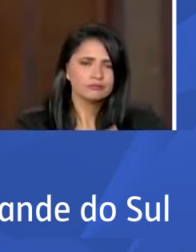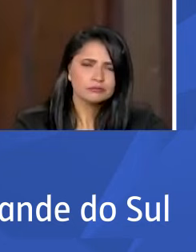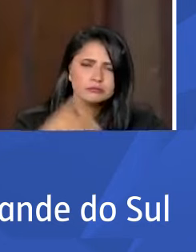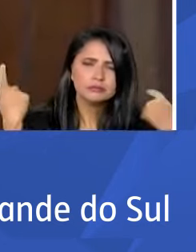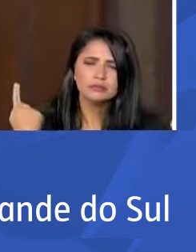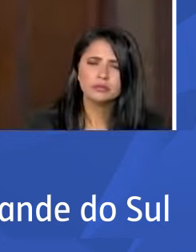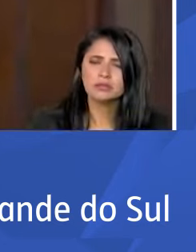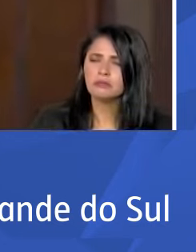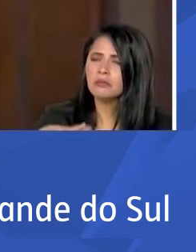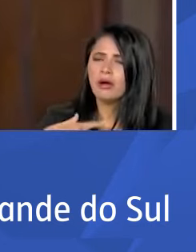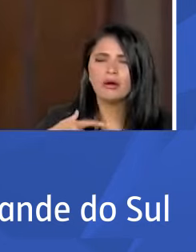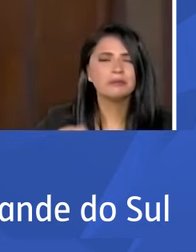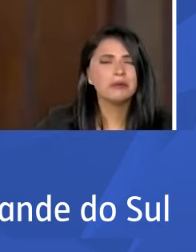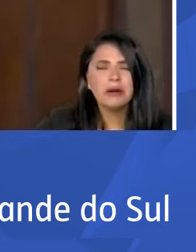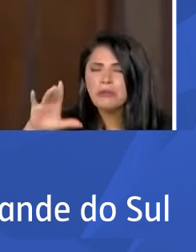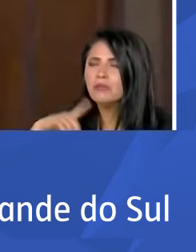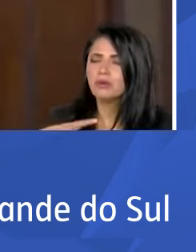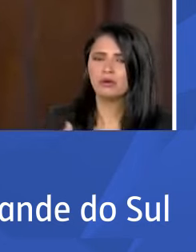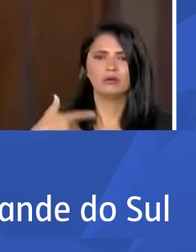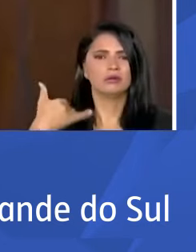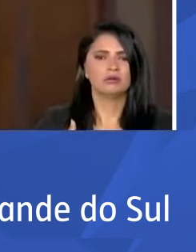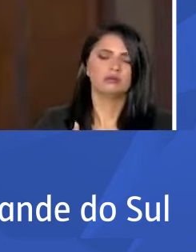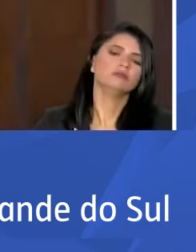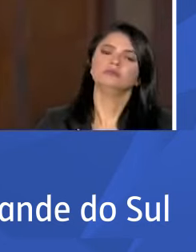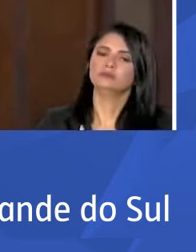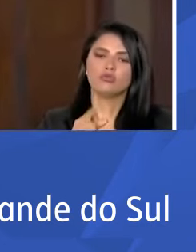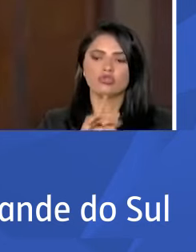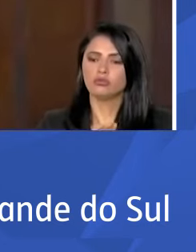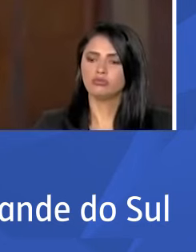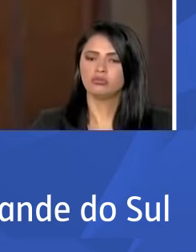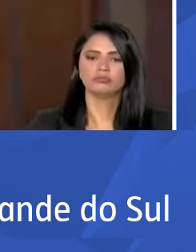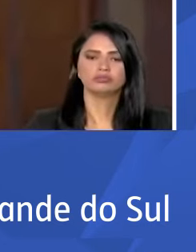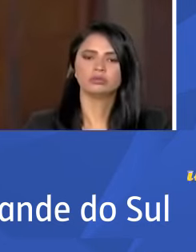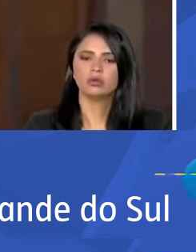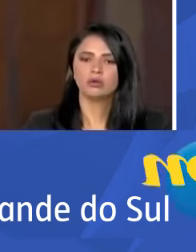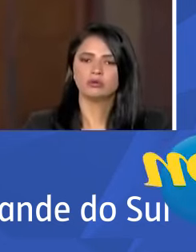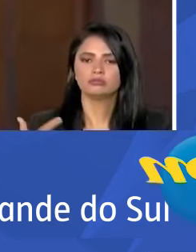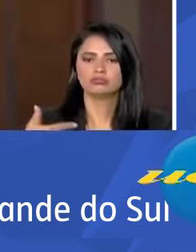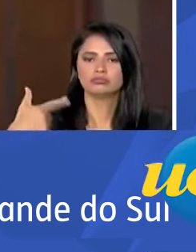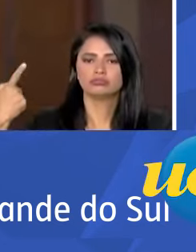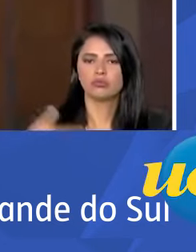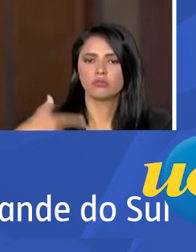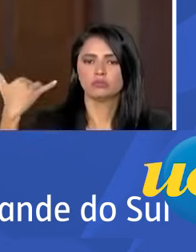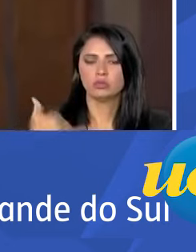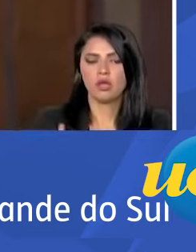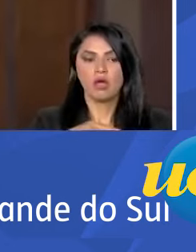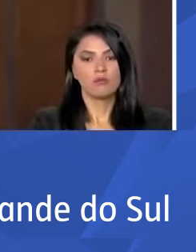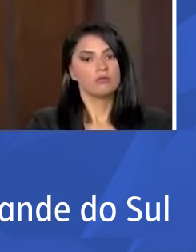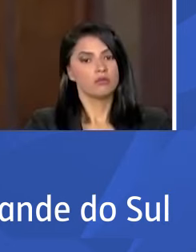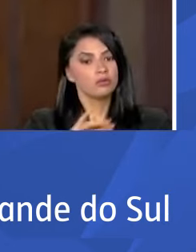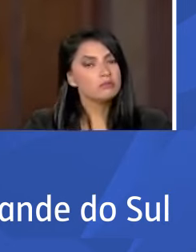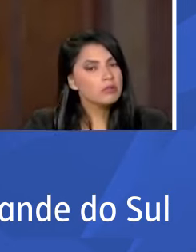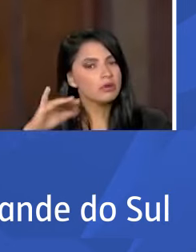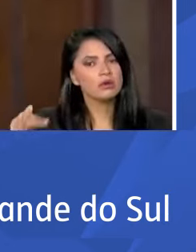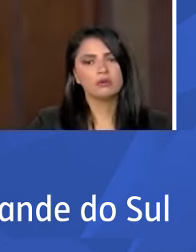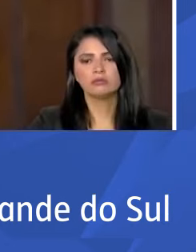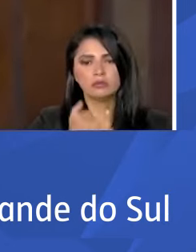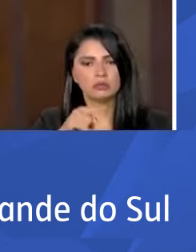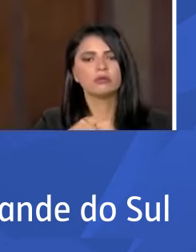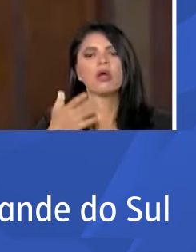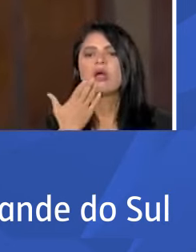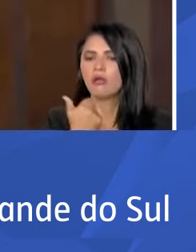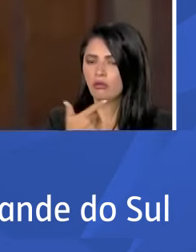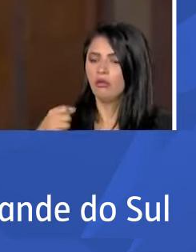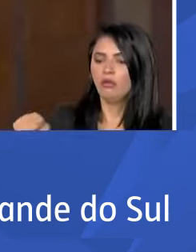de combustível, ele pode colocar esse recurso inteirinho em combustível. Se ele achar que o importante naquele momento, mais importante, é a cesta